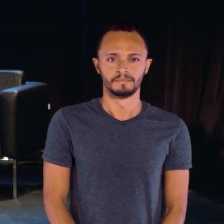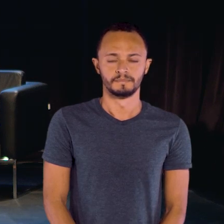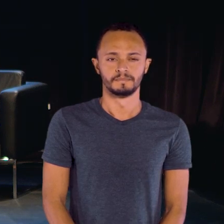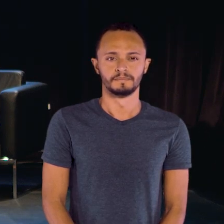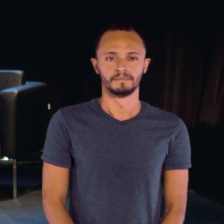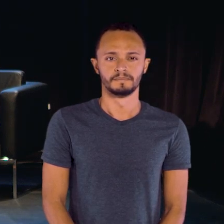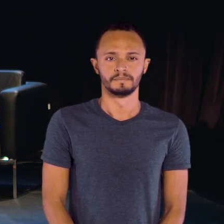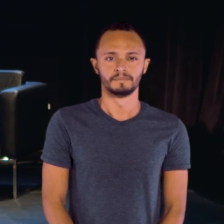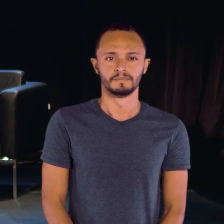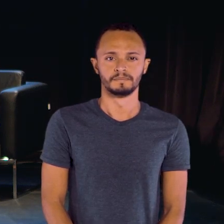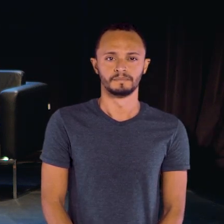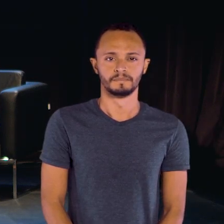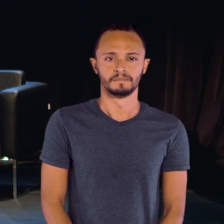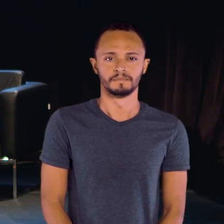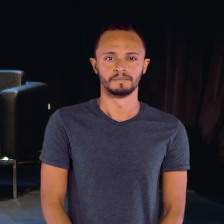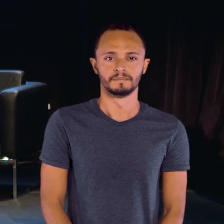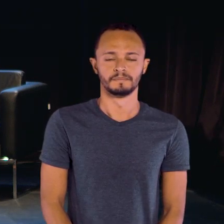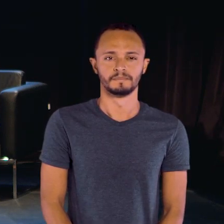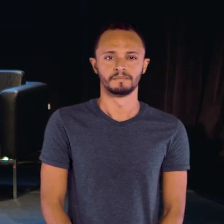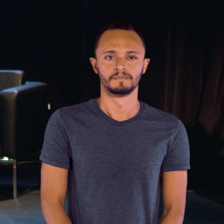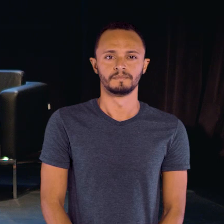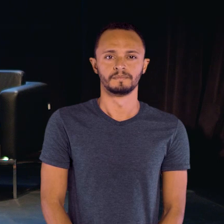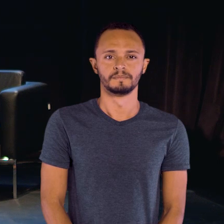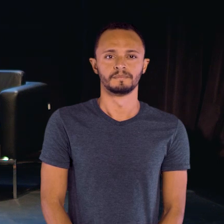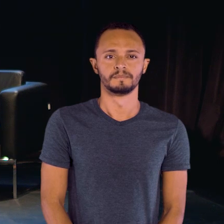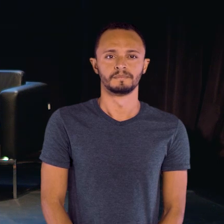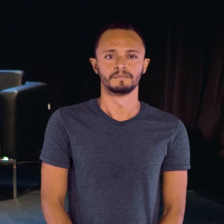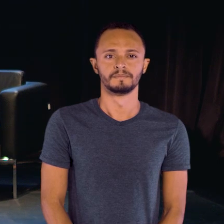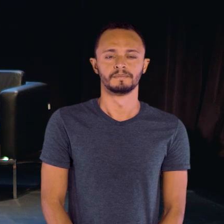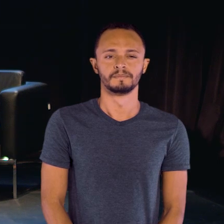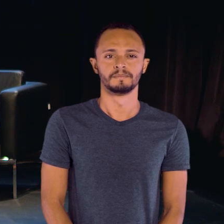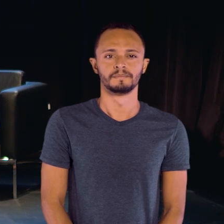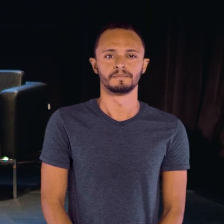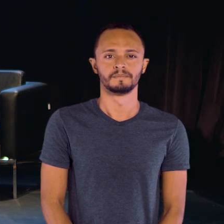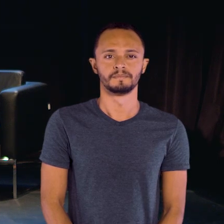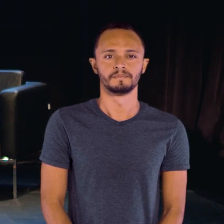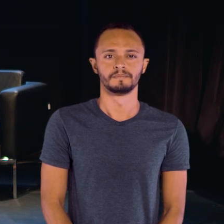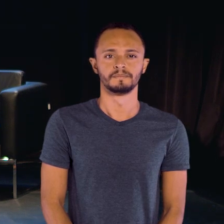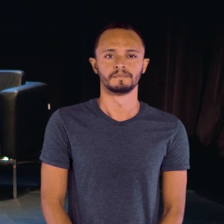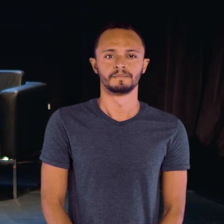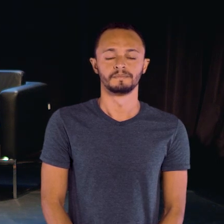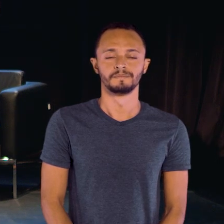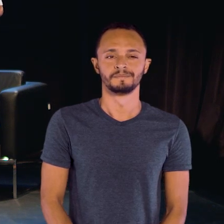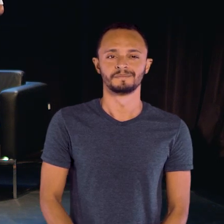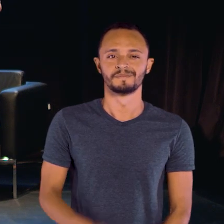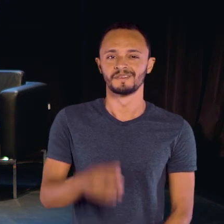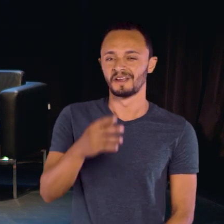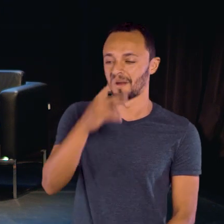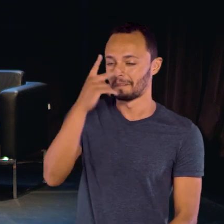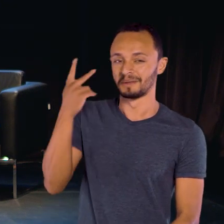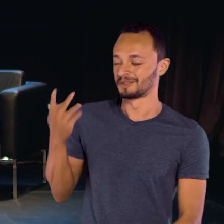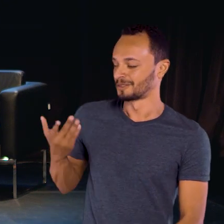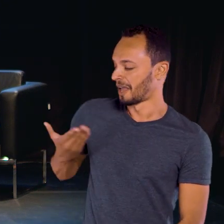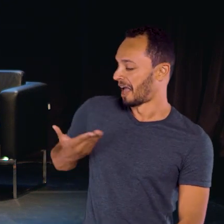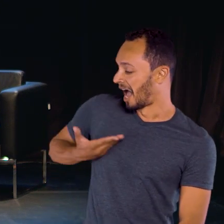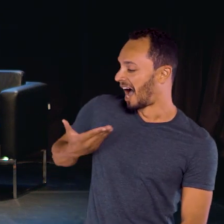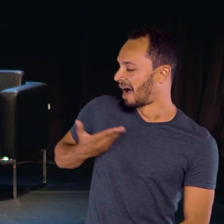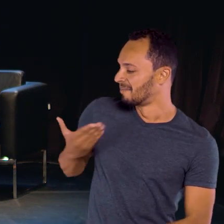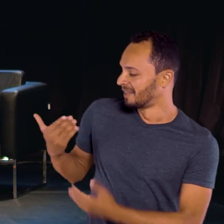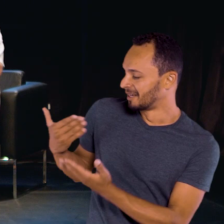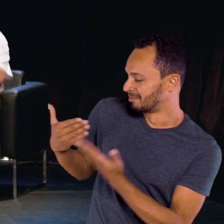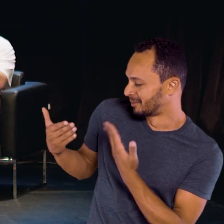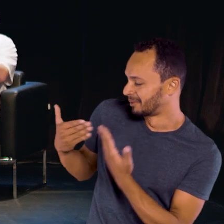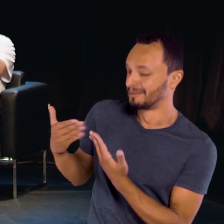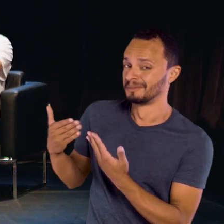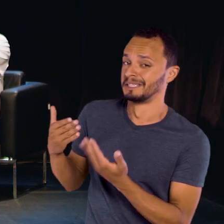Eliana senta-se na poltrona do centro, Tom senta-se à esquerda e Afonso à direita. Pessoa que é amiga há muito tempo, acontece isso, né?